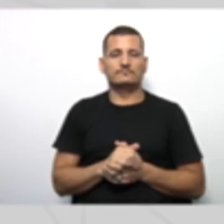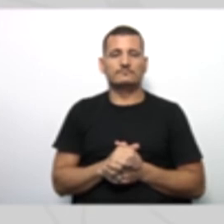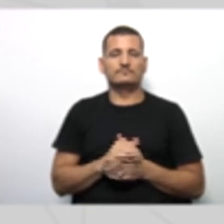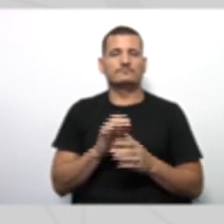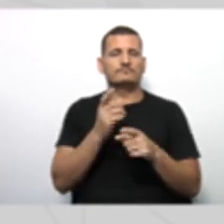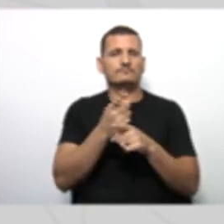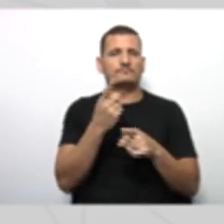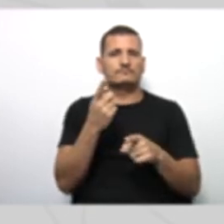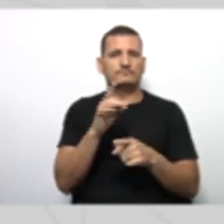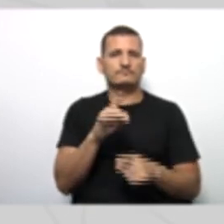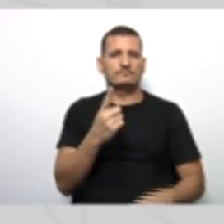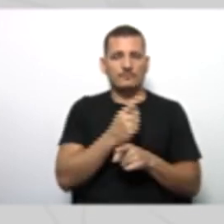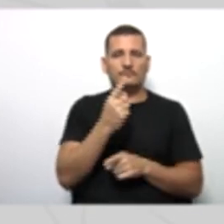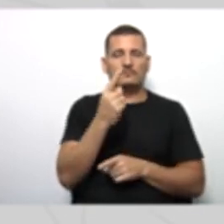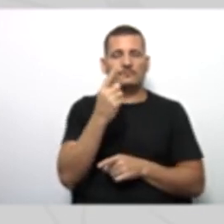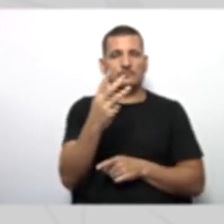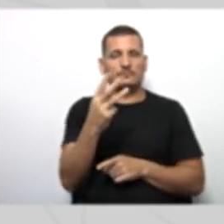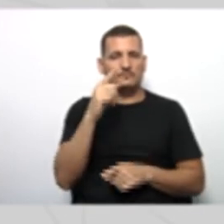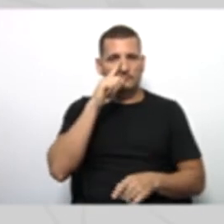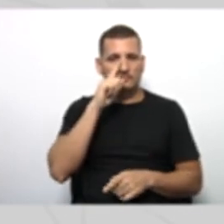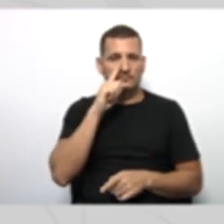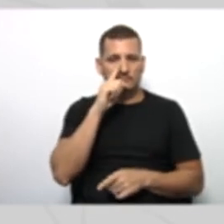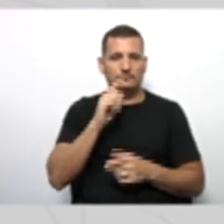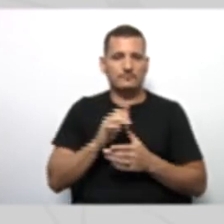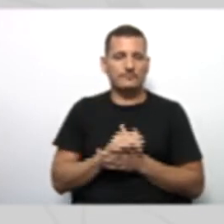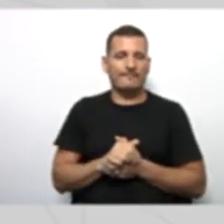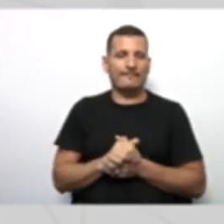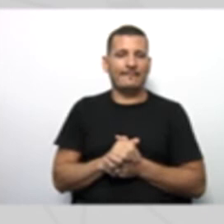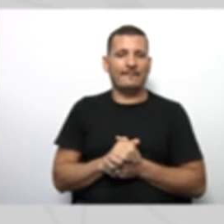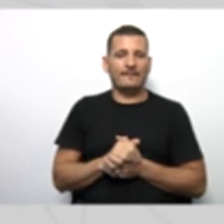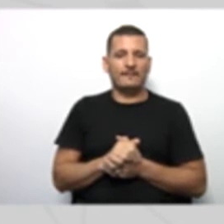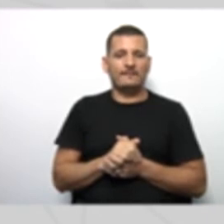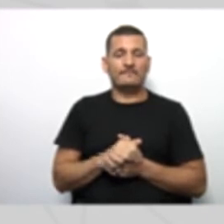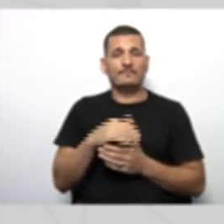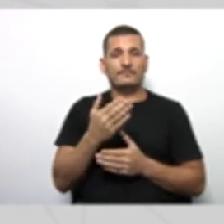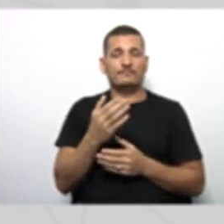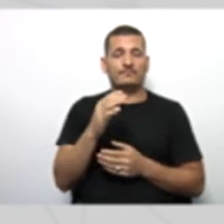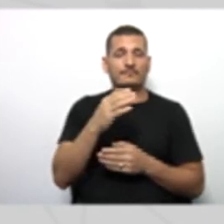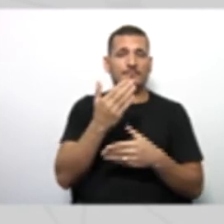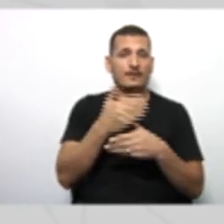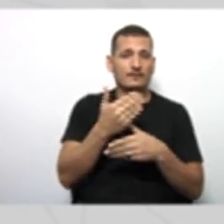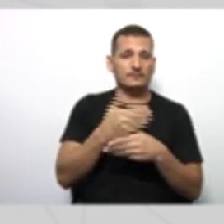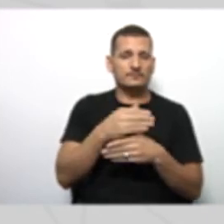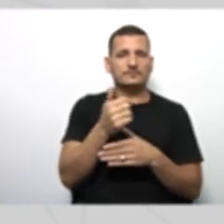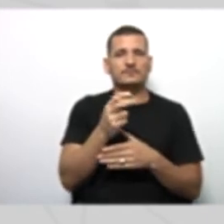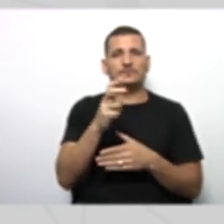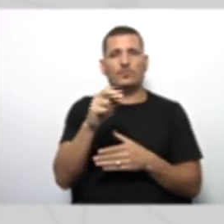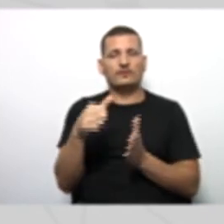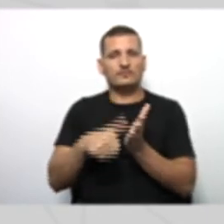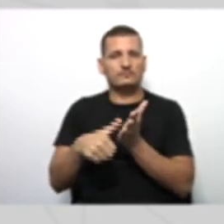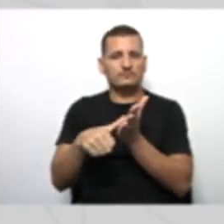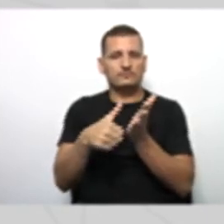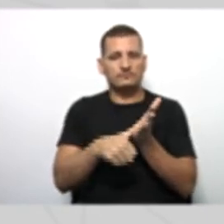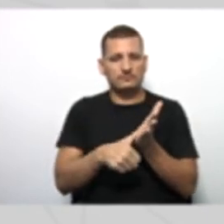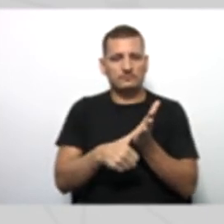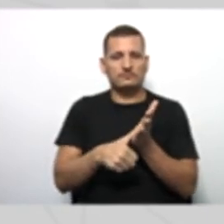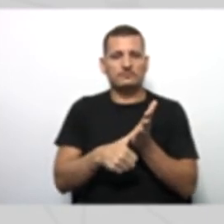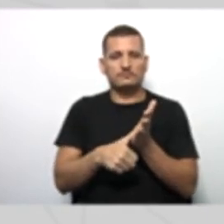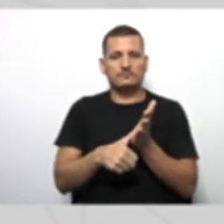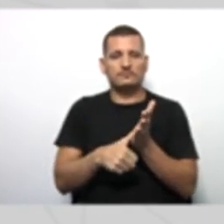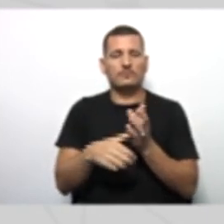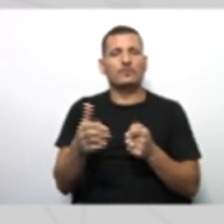esses riscos dentro do nosso projeto. A gente tem aí alguma resposta, professor? O pessoal conseguiu enviar alguma coisa em relação a essa questão aí? Se